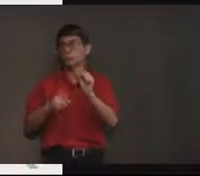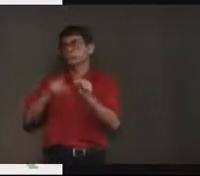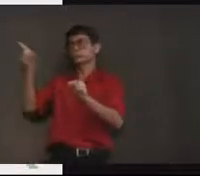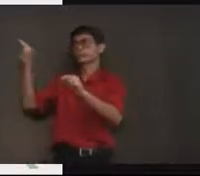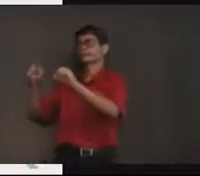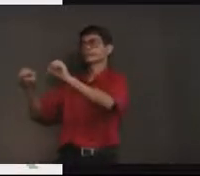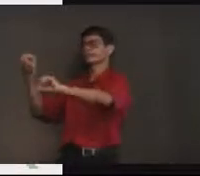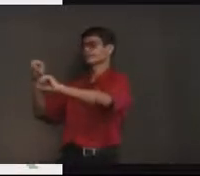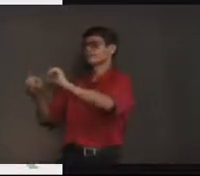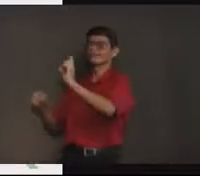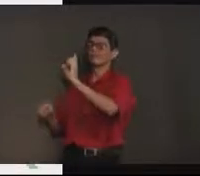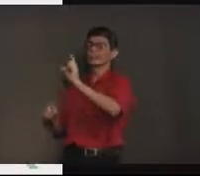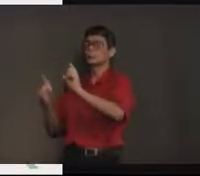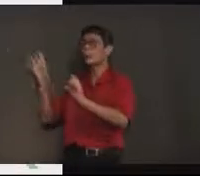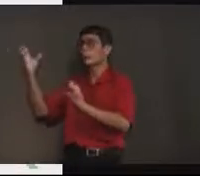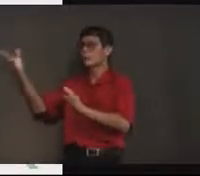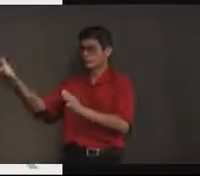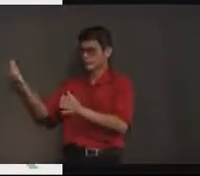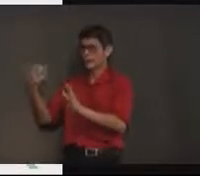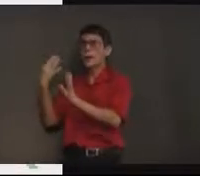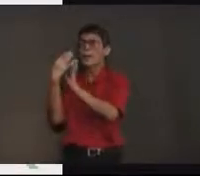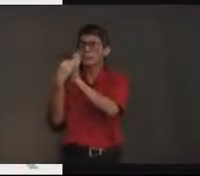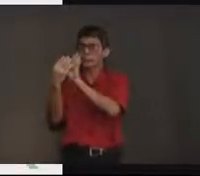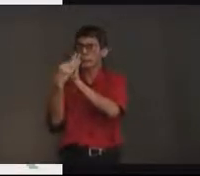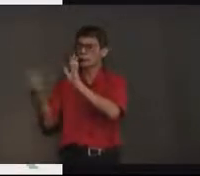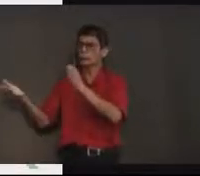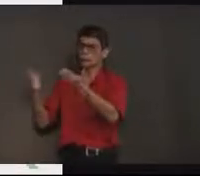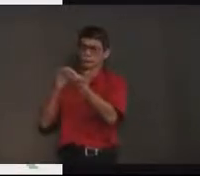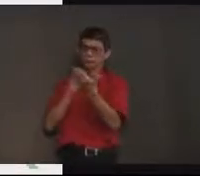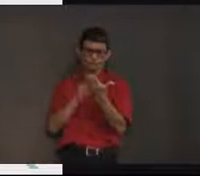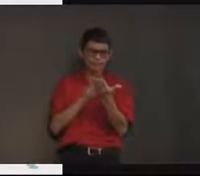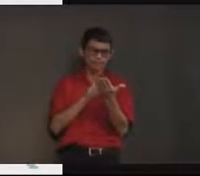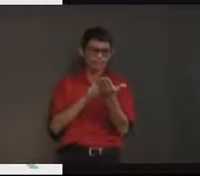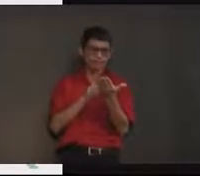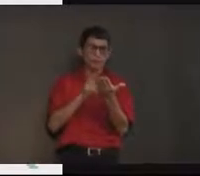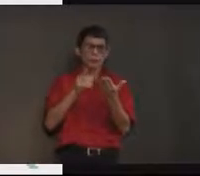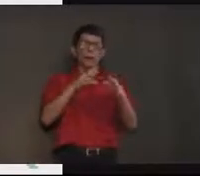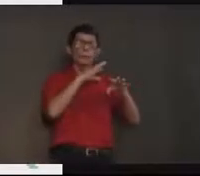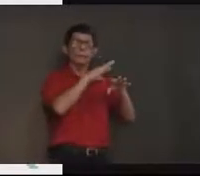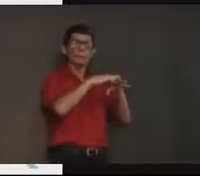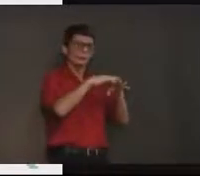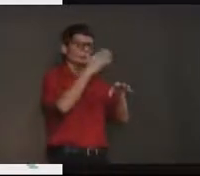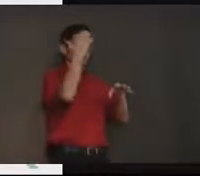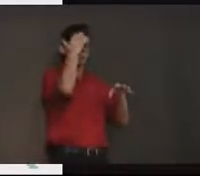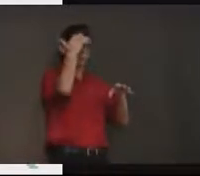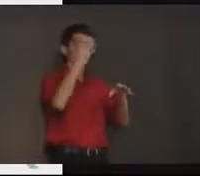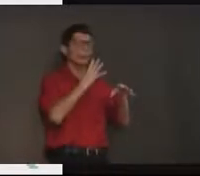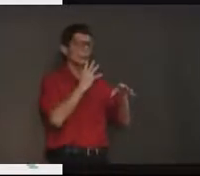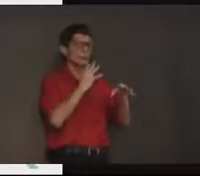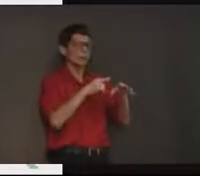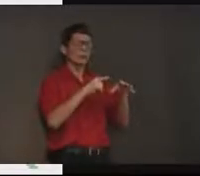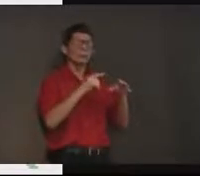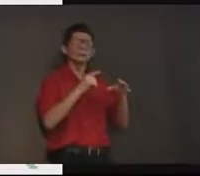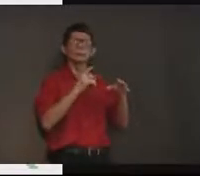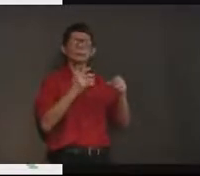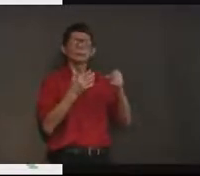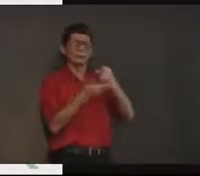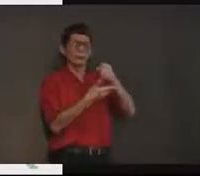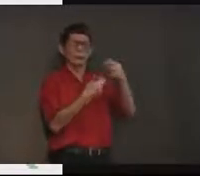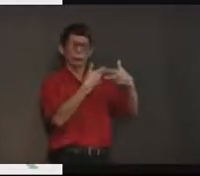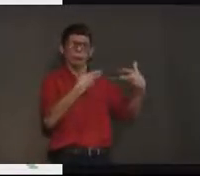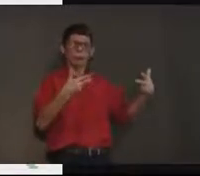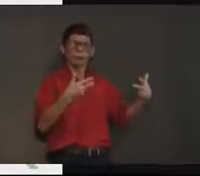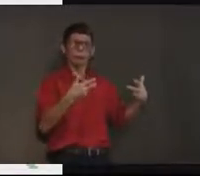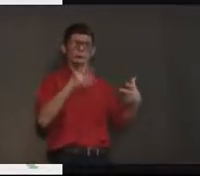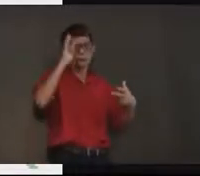laboratório eu pego um modelo e vamos trabalhar o modelo com conhecimento matemático que a gente tem com os fundamentos de análise e análise